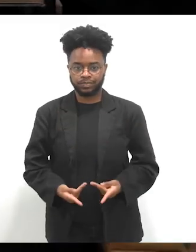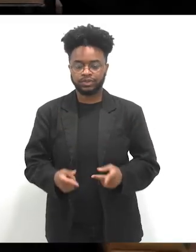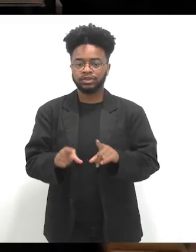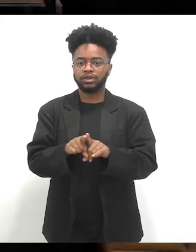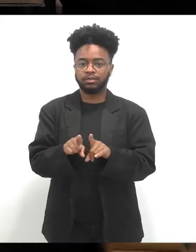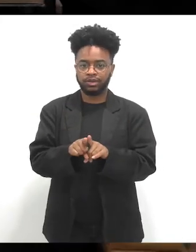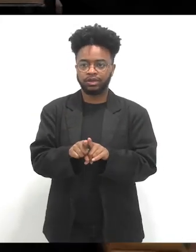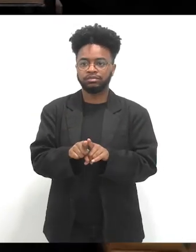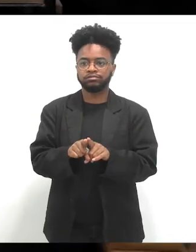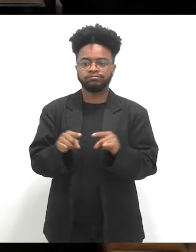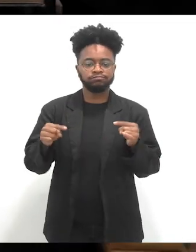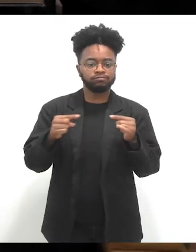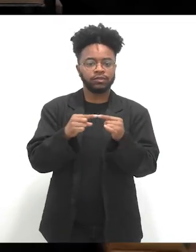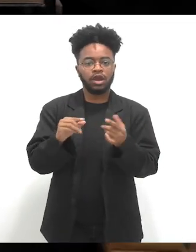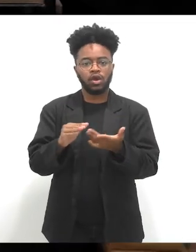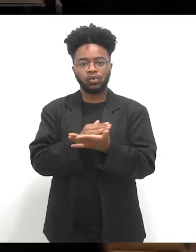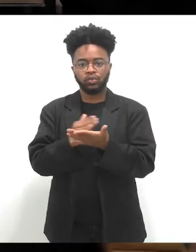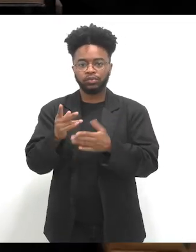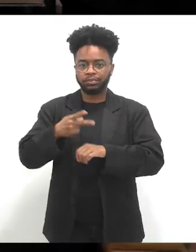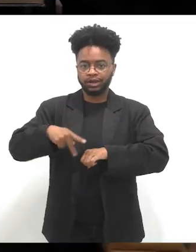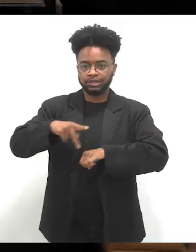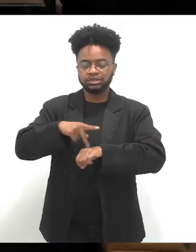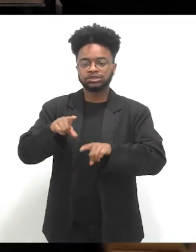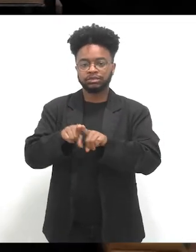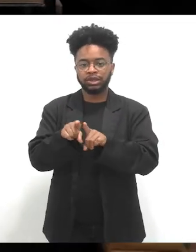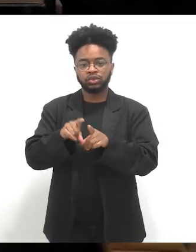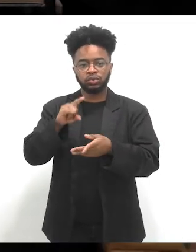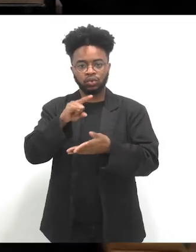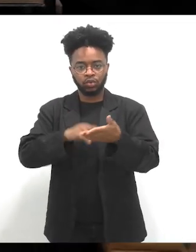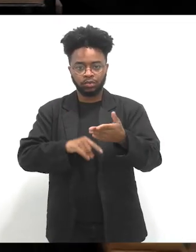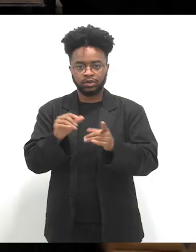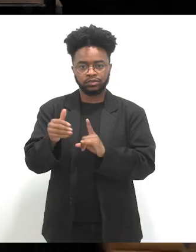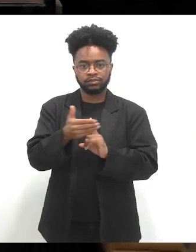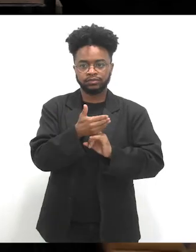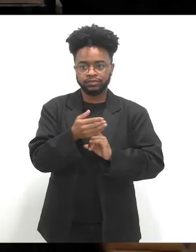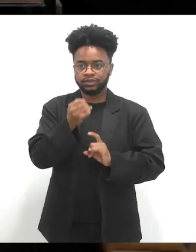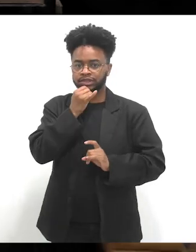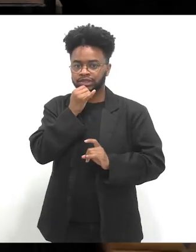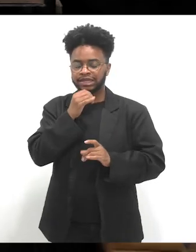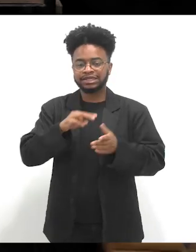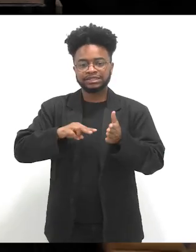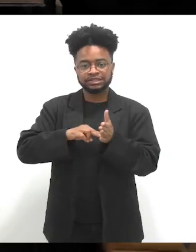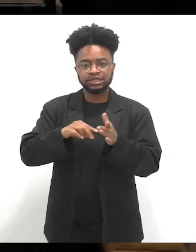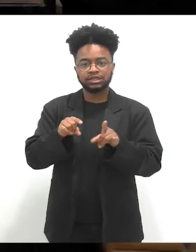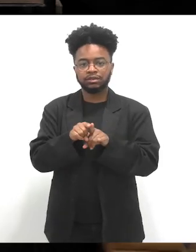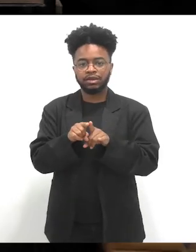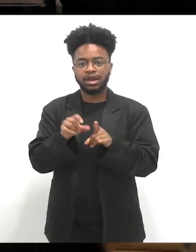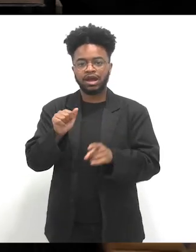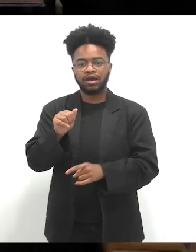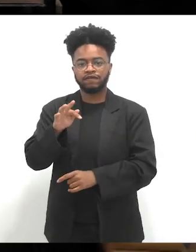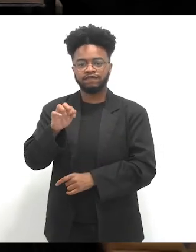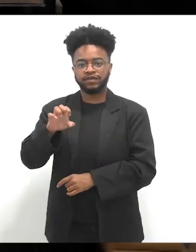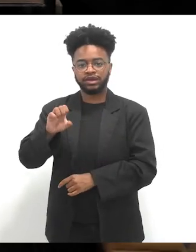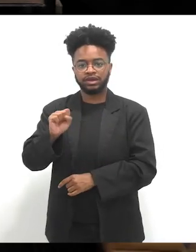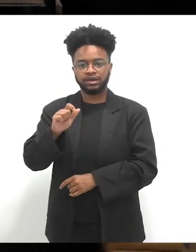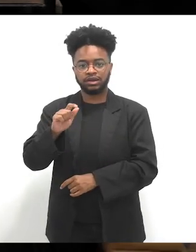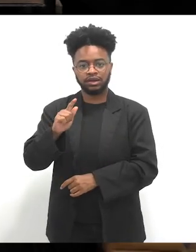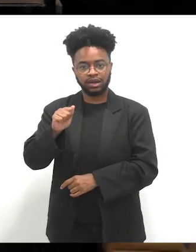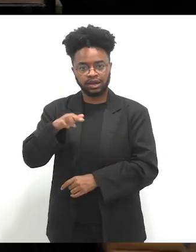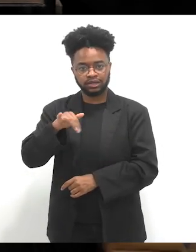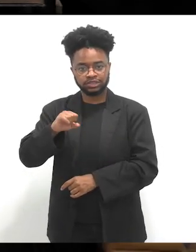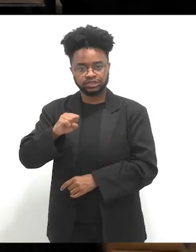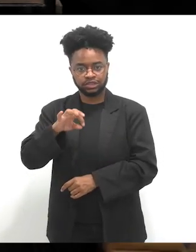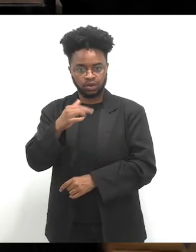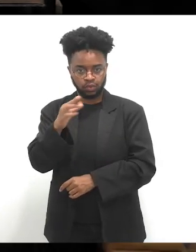residências possíveis para algumas nacionalidades, inclusive vistos de acolhida humanitária, por exemplo, para sírios, para afegãos, para que possam chegar ao